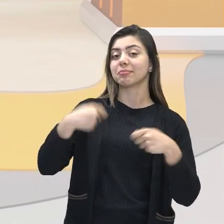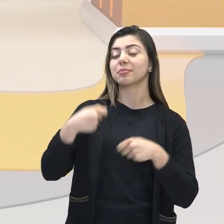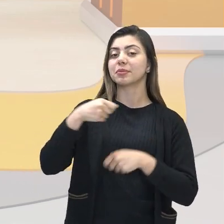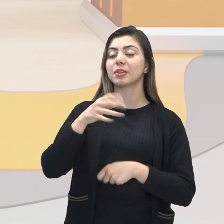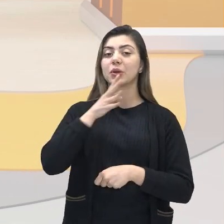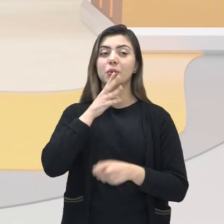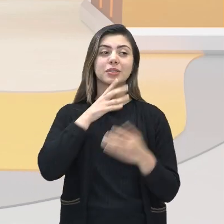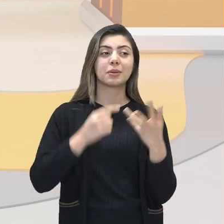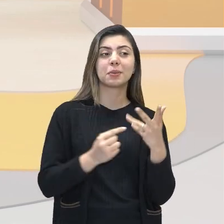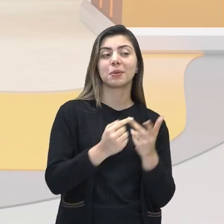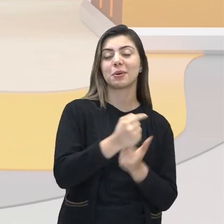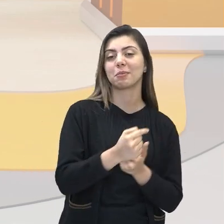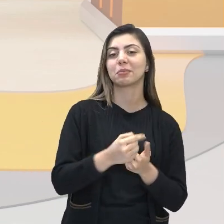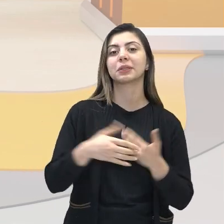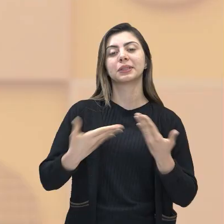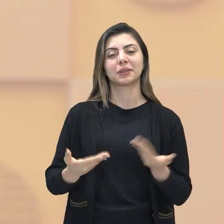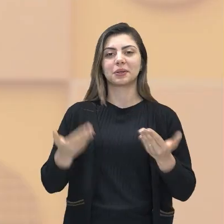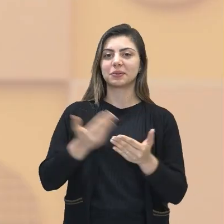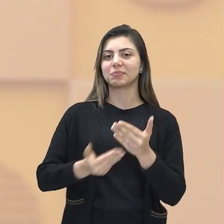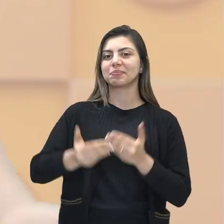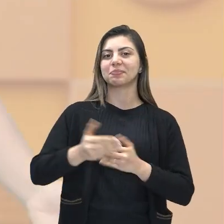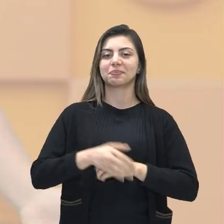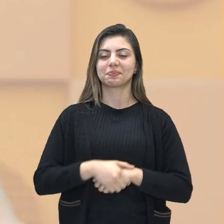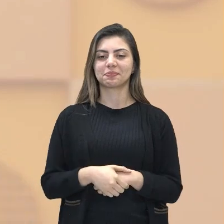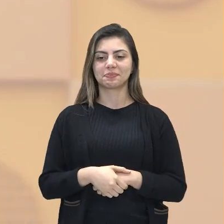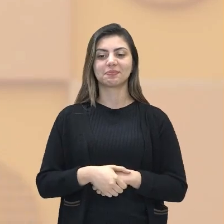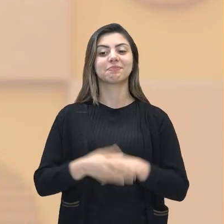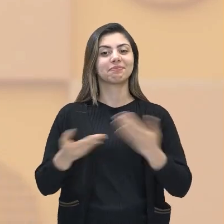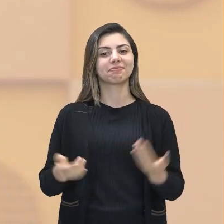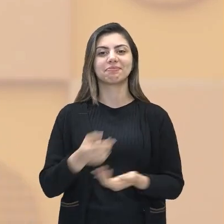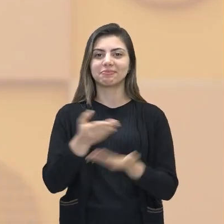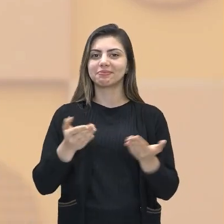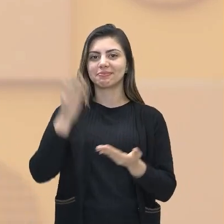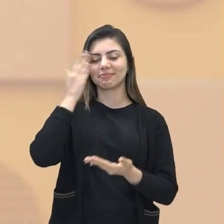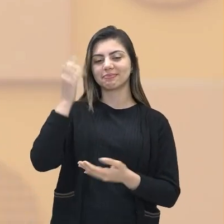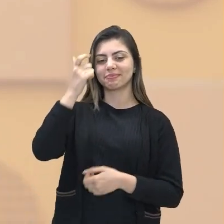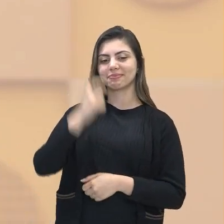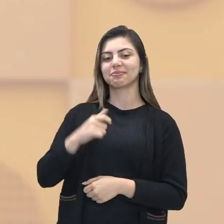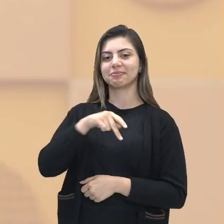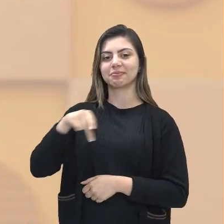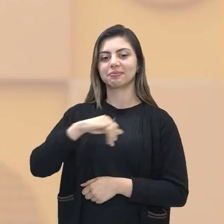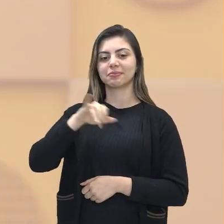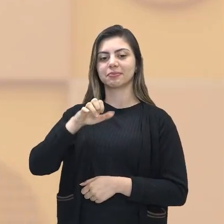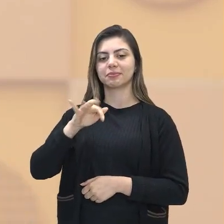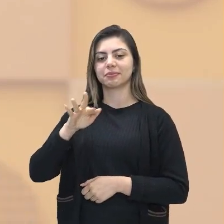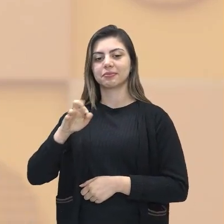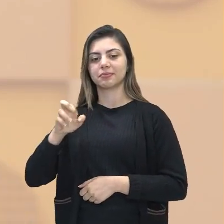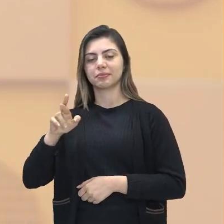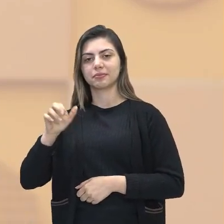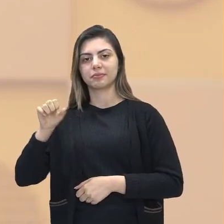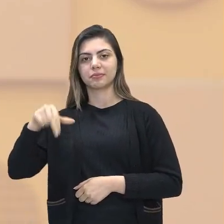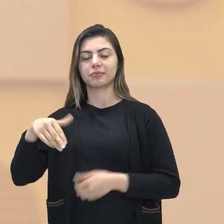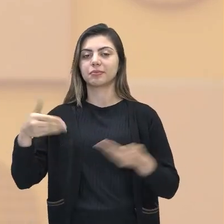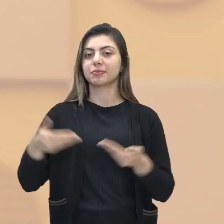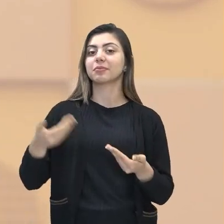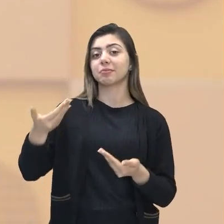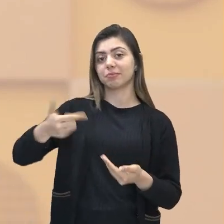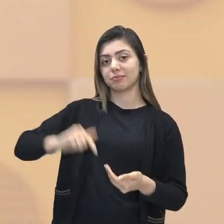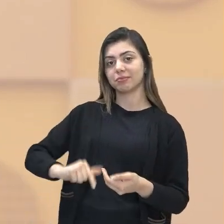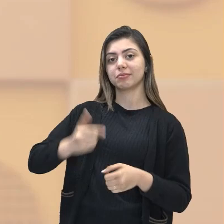para conhecer e a gente tem que seguir em frente. Bom, vocês sabem, eu sou o professor Jefferson, estamos aqui agora em mais uma aula para tentar